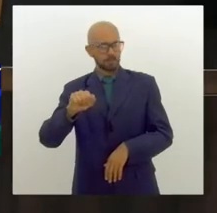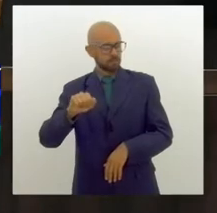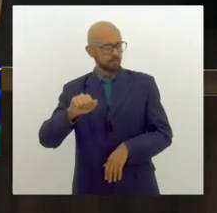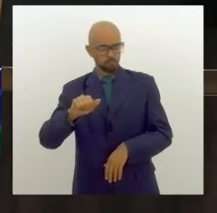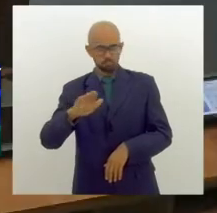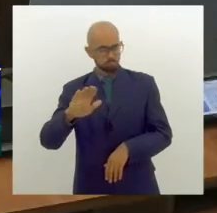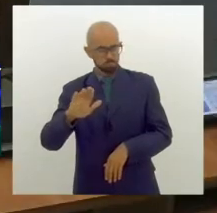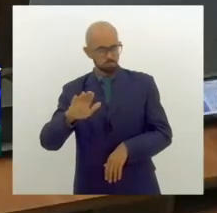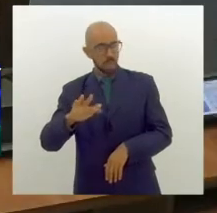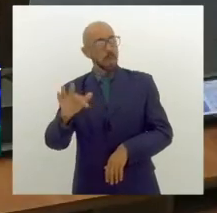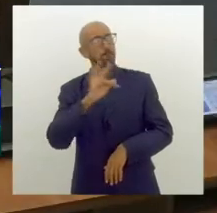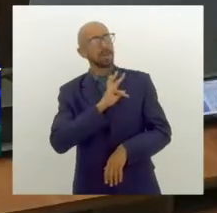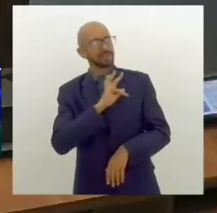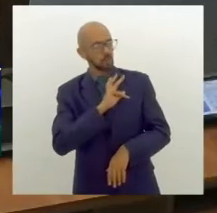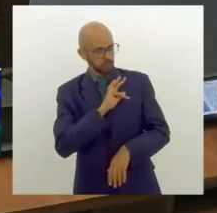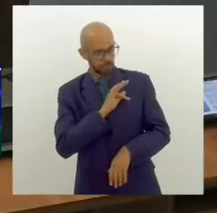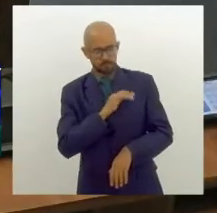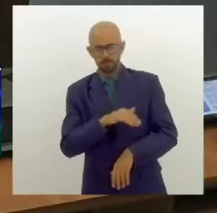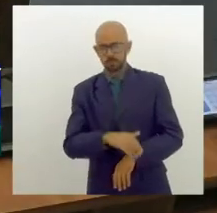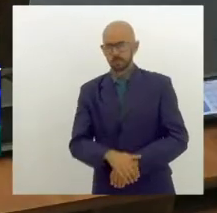Rocha.